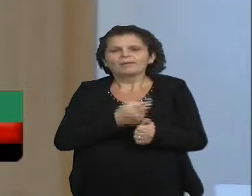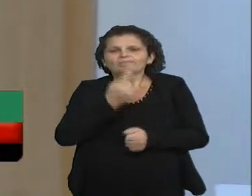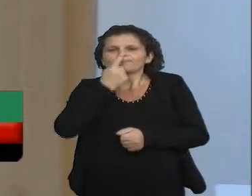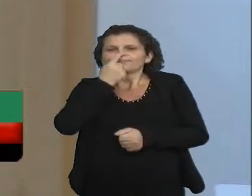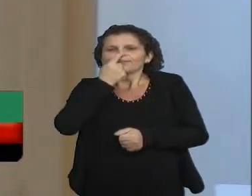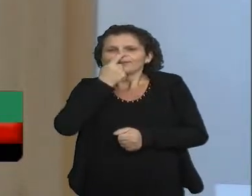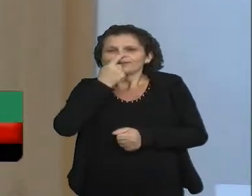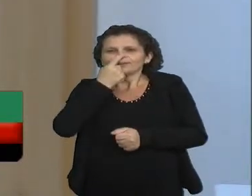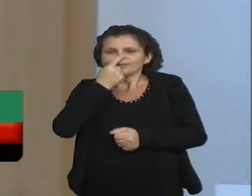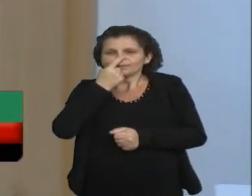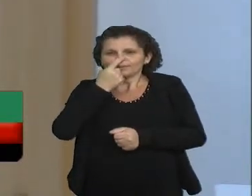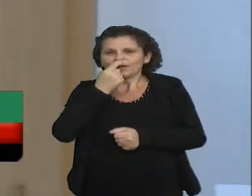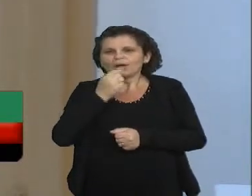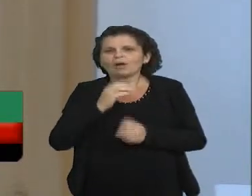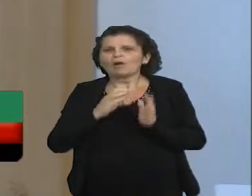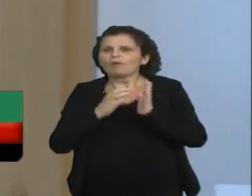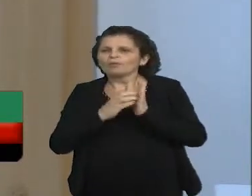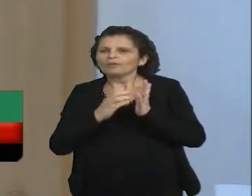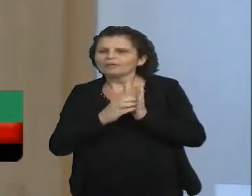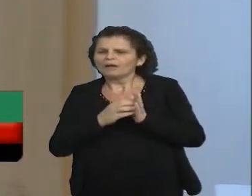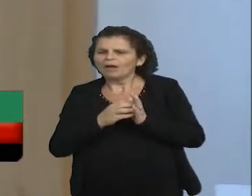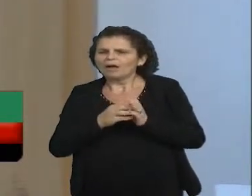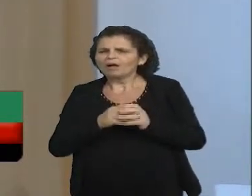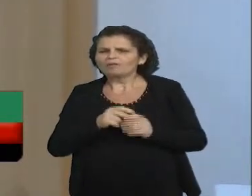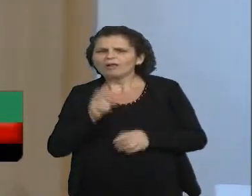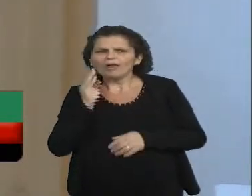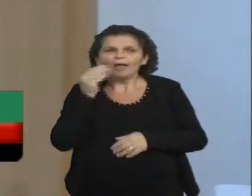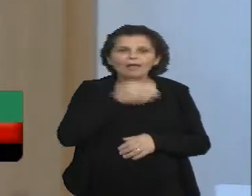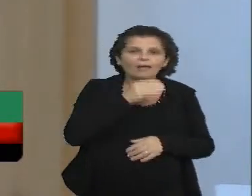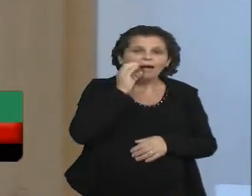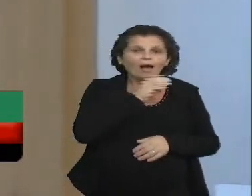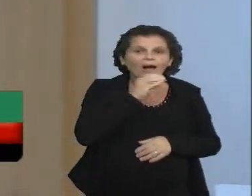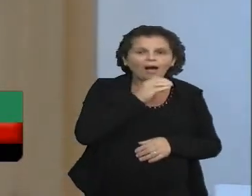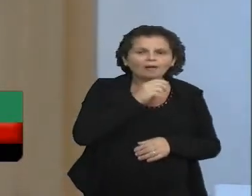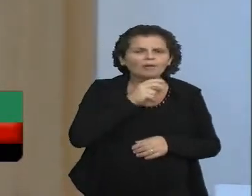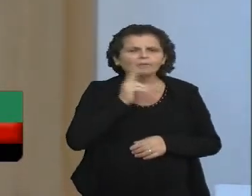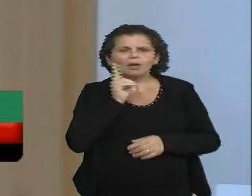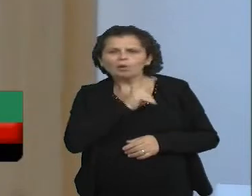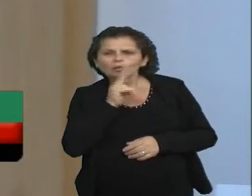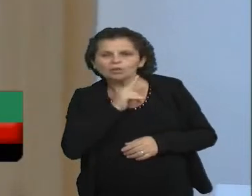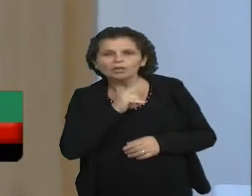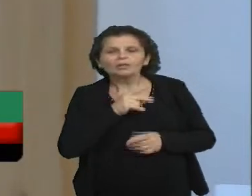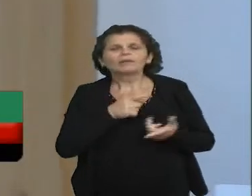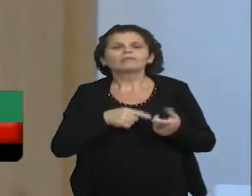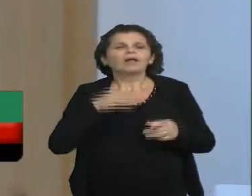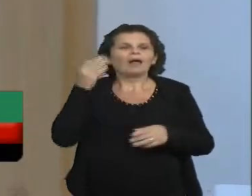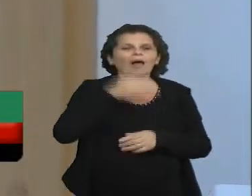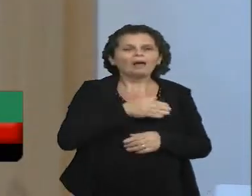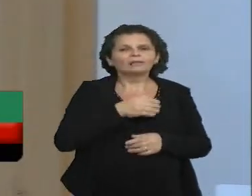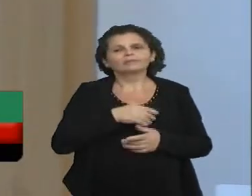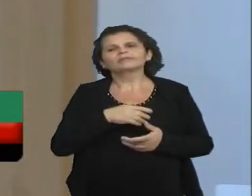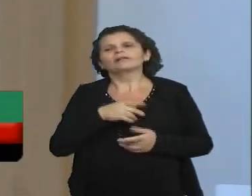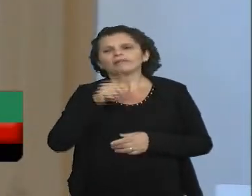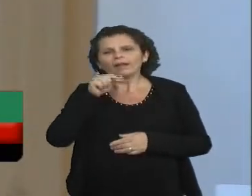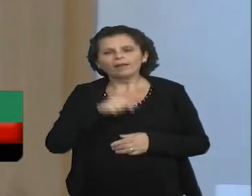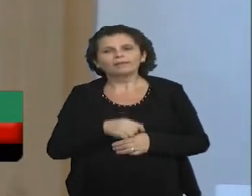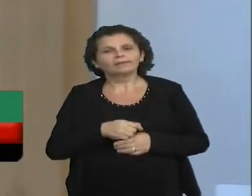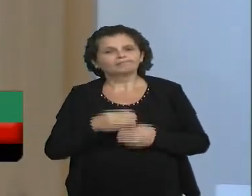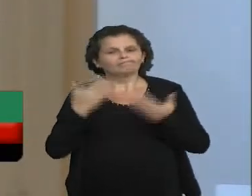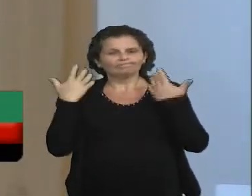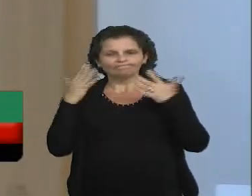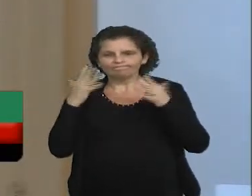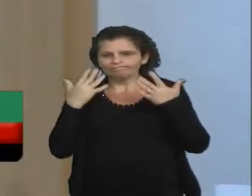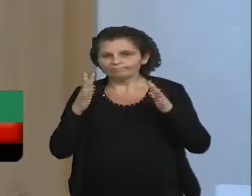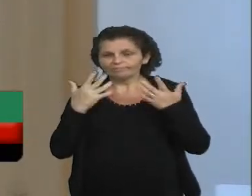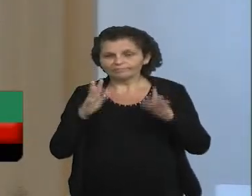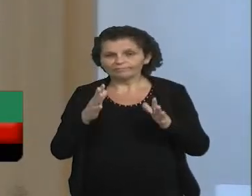Pestana, que muitas vezes, sem estar no horário de trabalho, ela sai correndo para atender alguma emergência, alguma urgência. Então, parabéns,